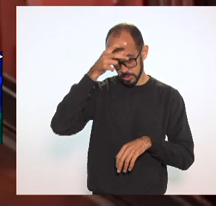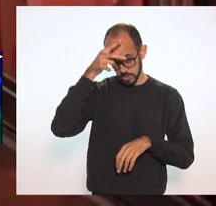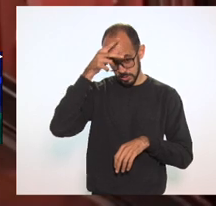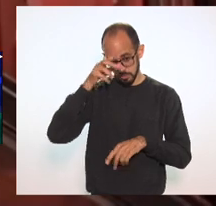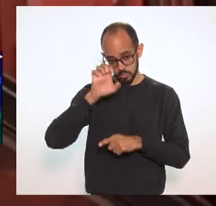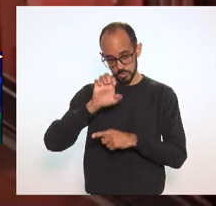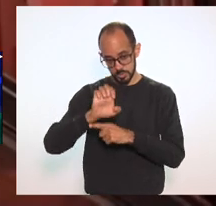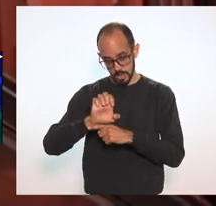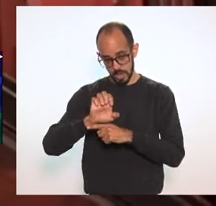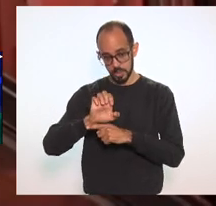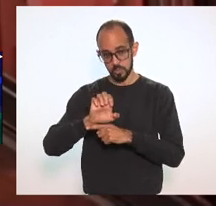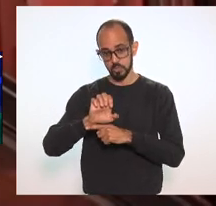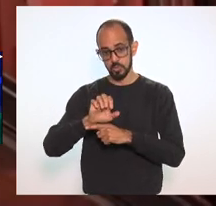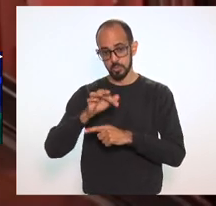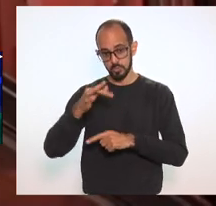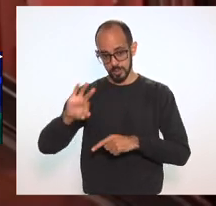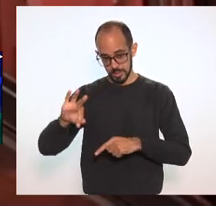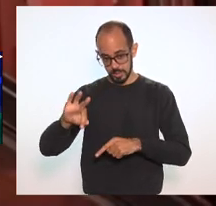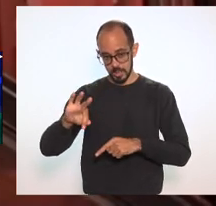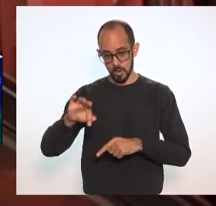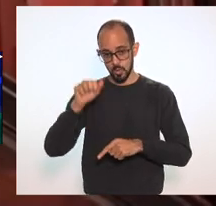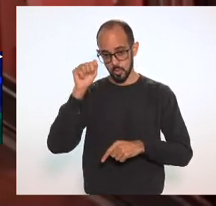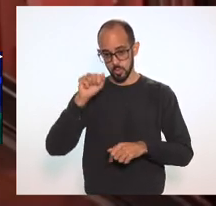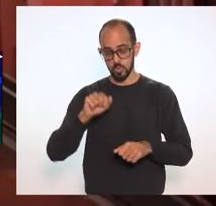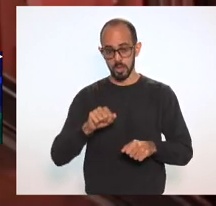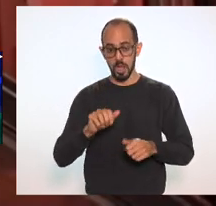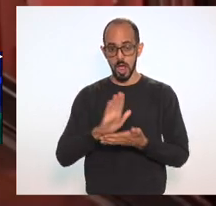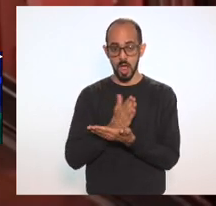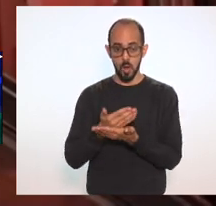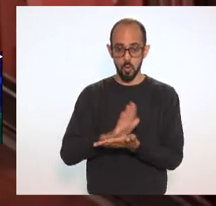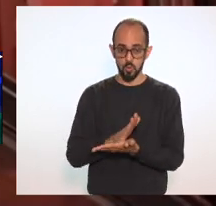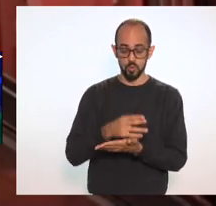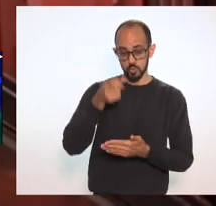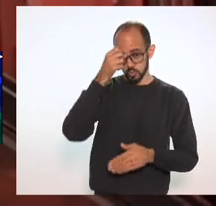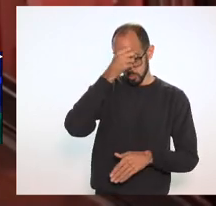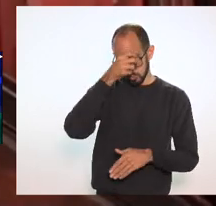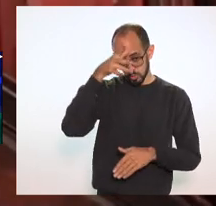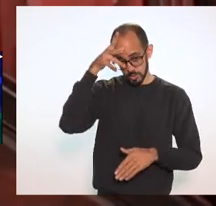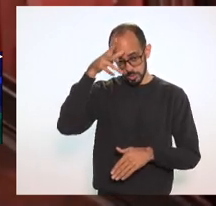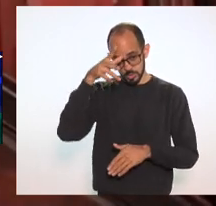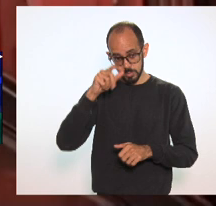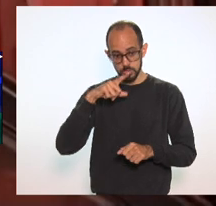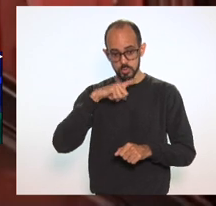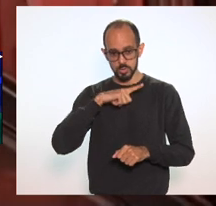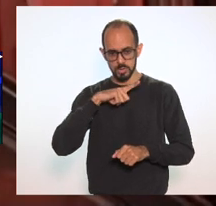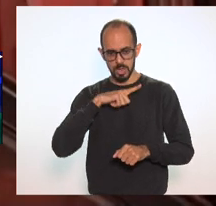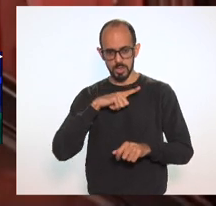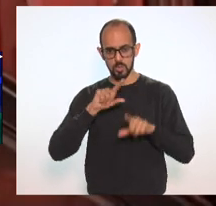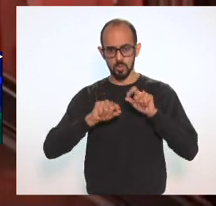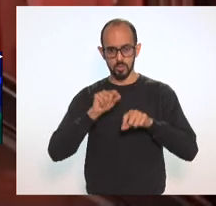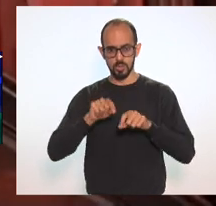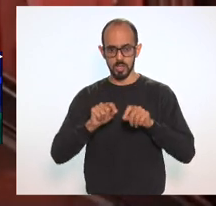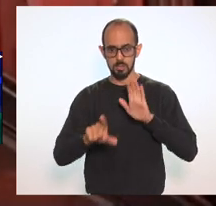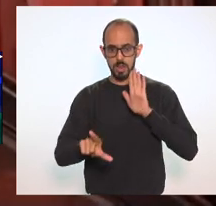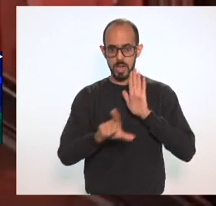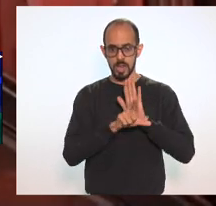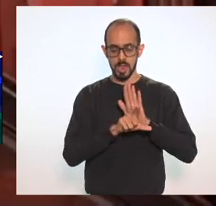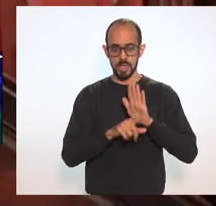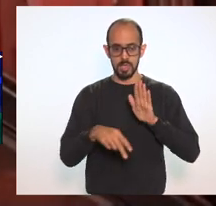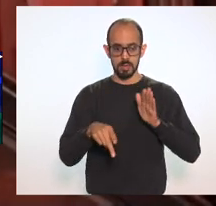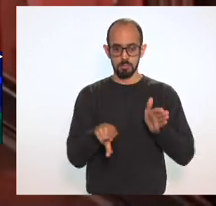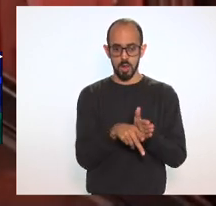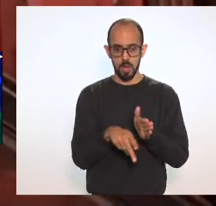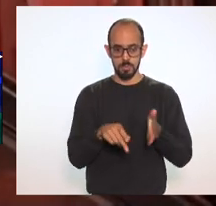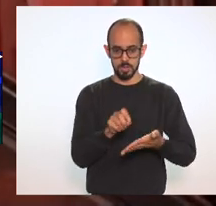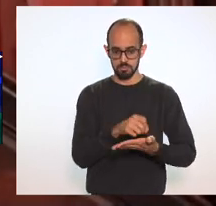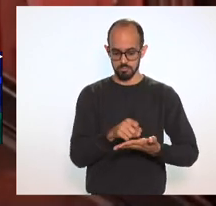também só esclarecer uma coisa aqui alguns municípios que existe essa me alenta a lei de minha autoria 9.012